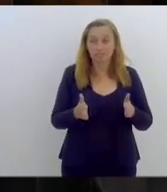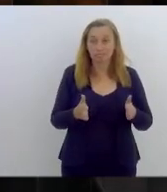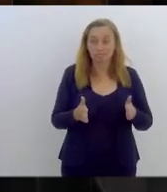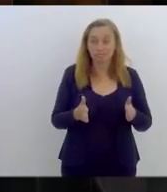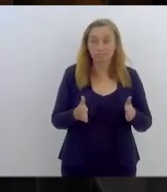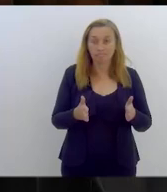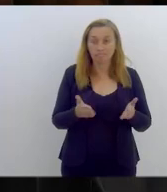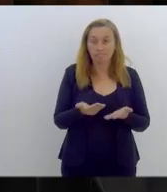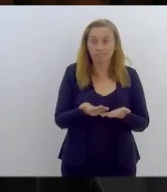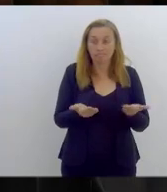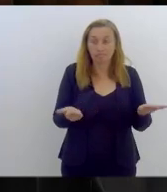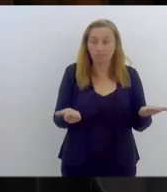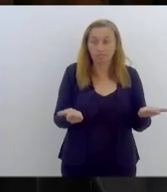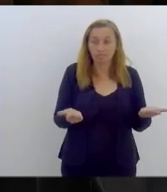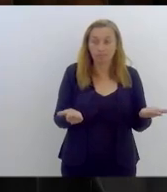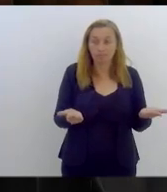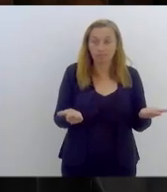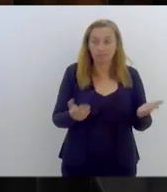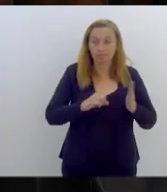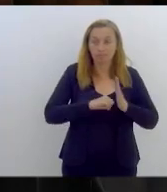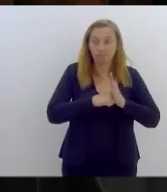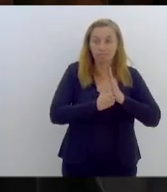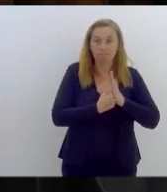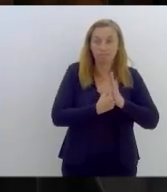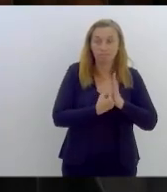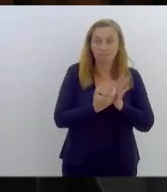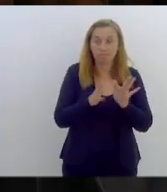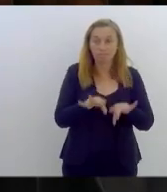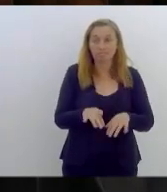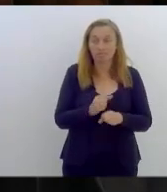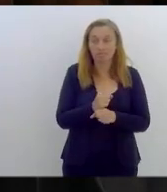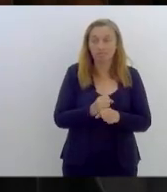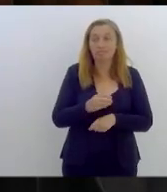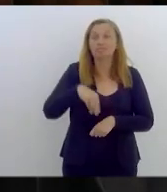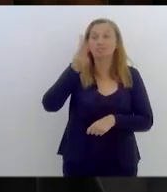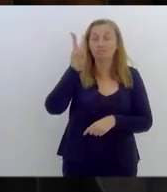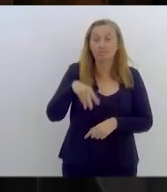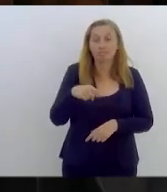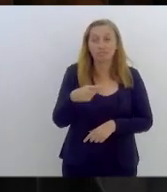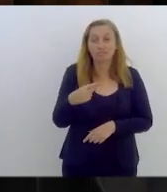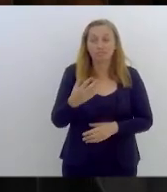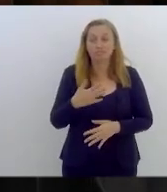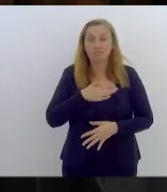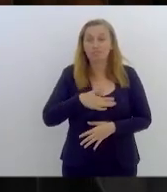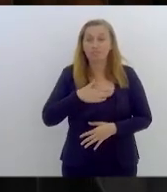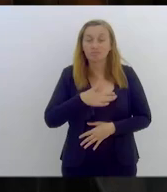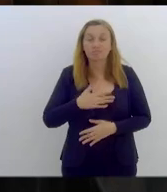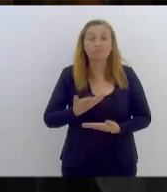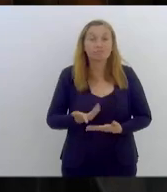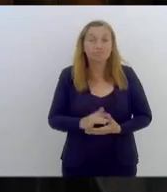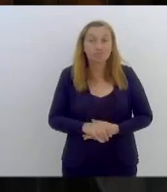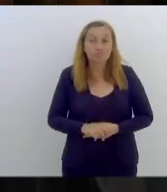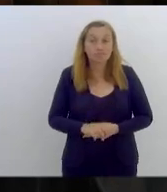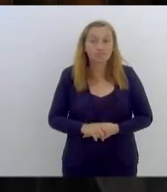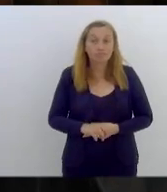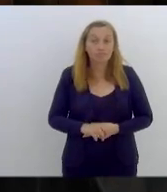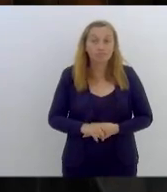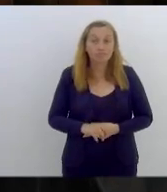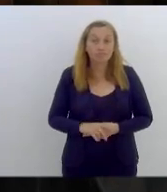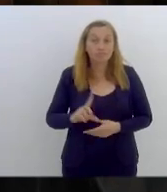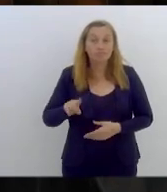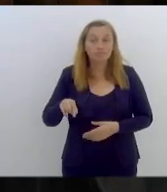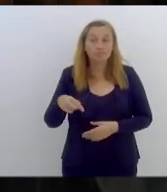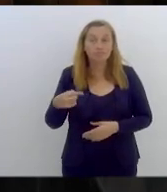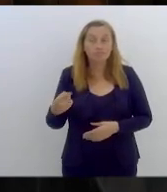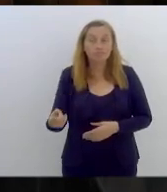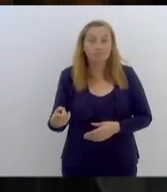para tentar e deixar para vetar no final do ano quem vai apreciar o veto a próxima